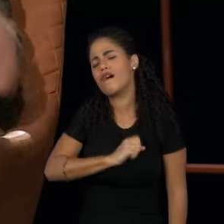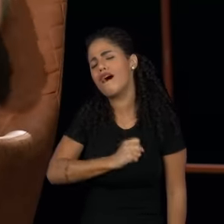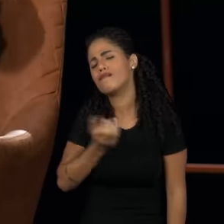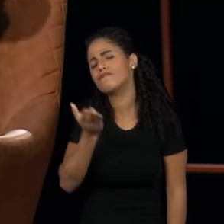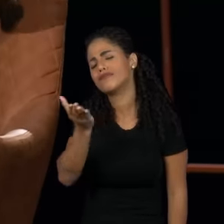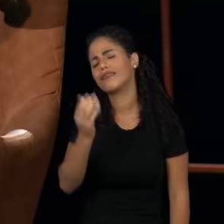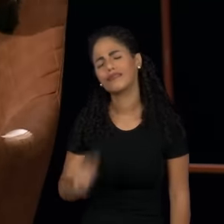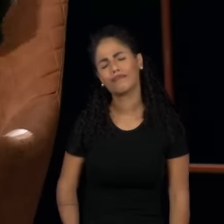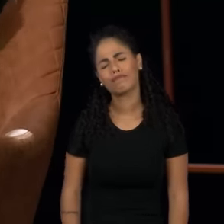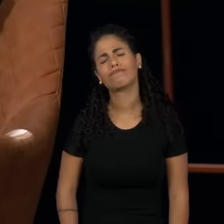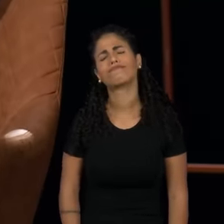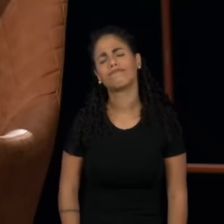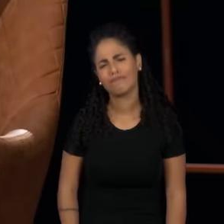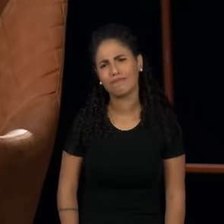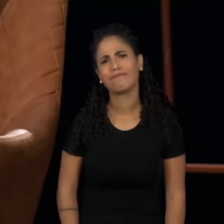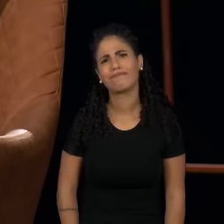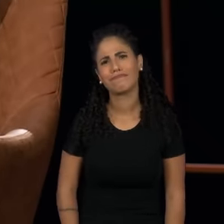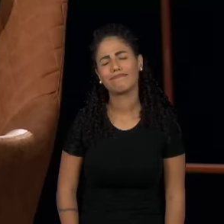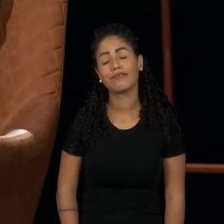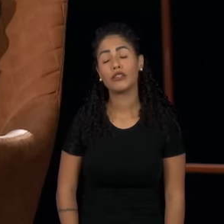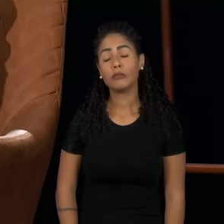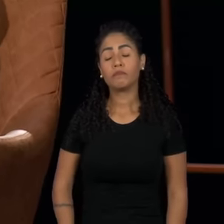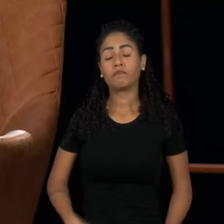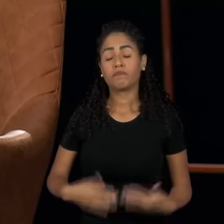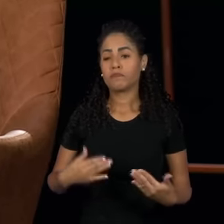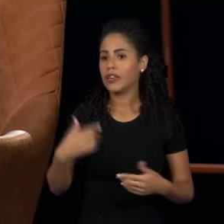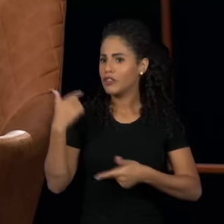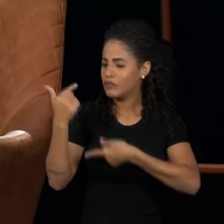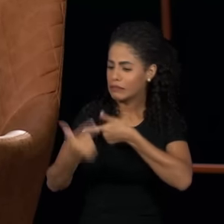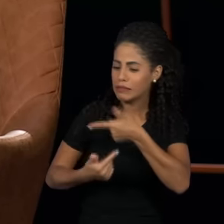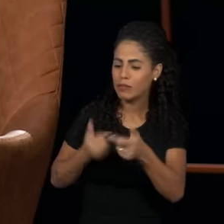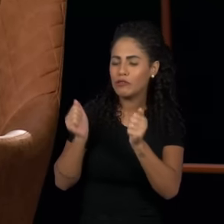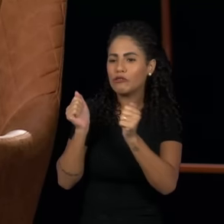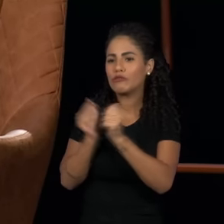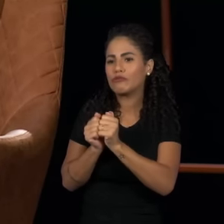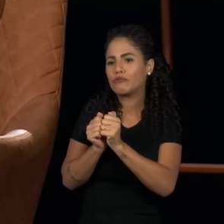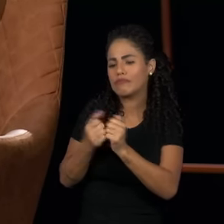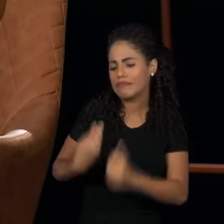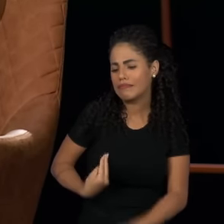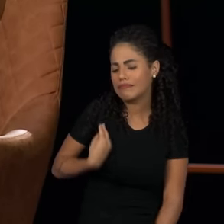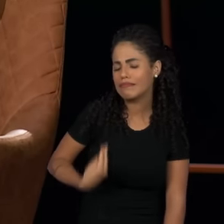falando. Ai, a gente tem muita história juntos. Então, quando a gente tá...